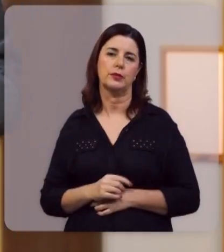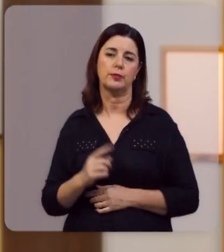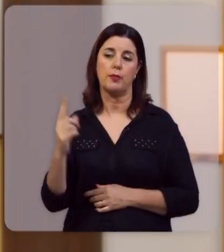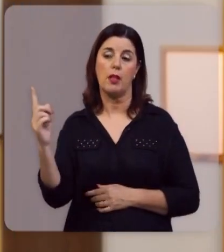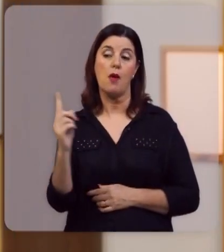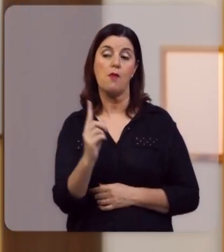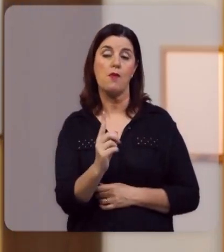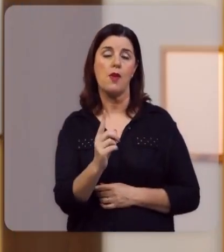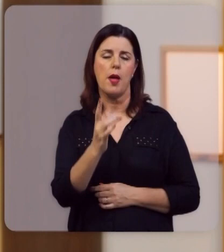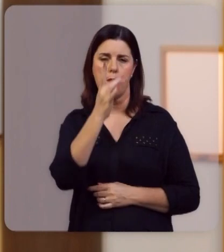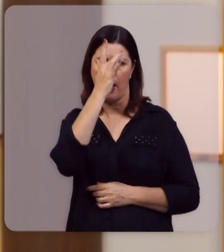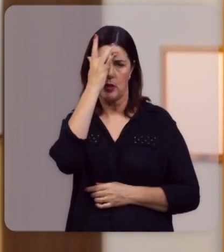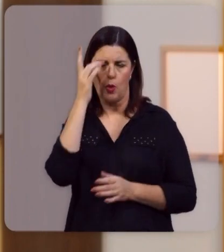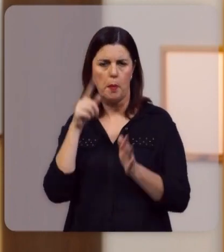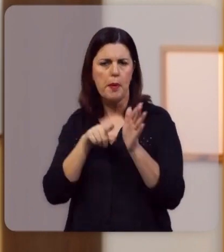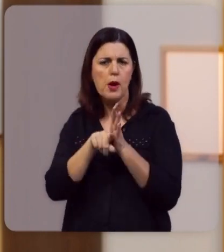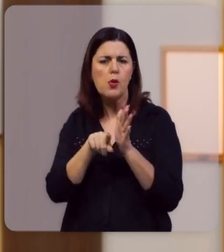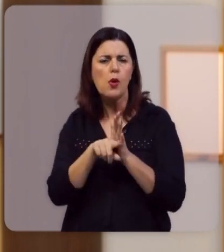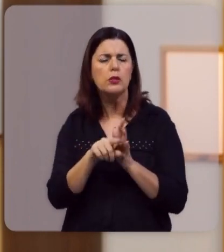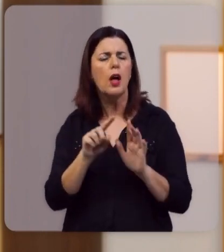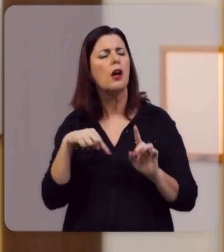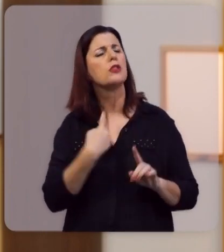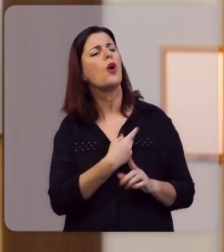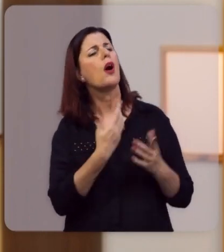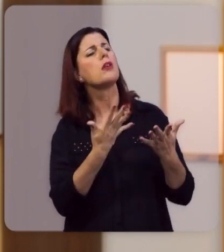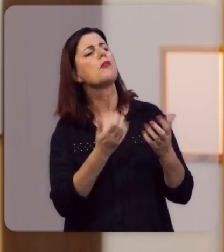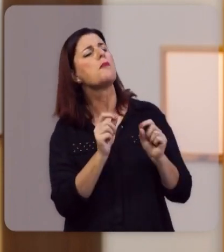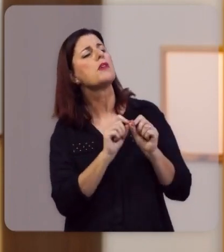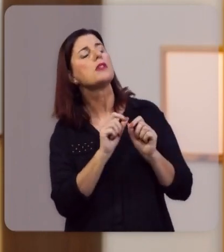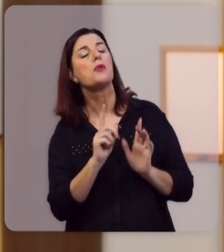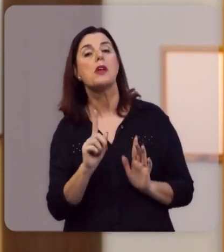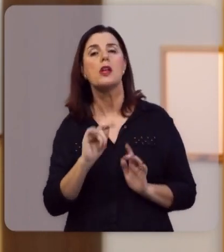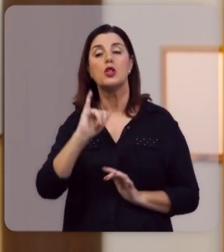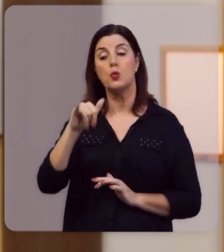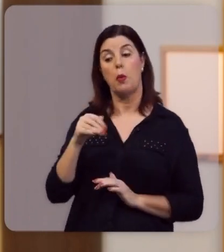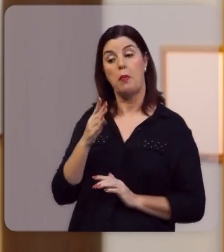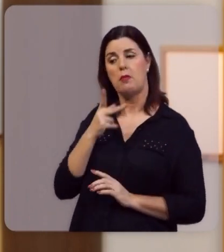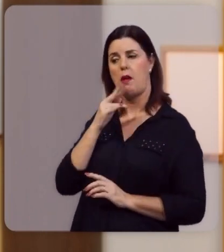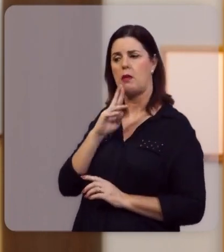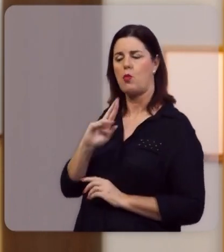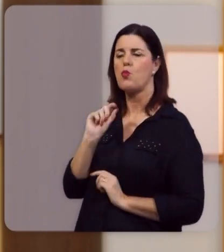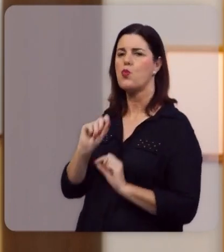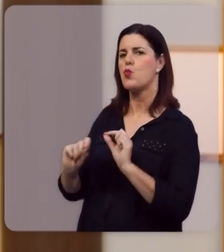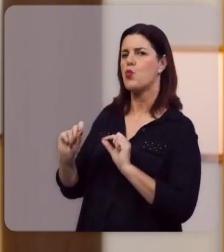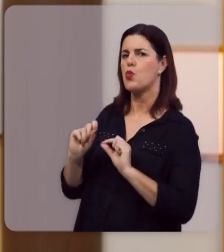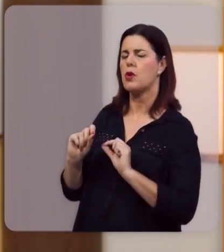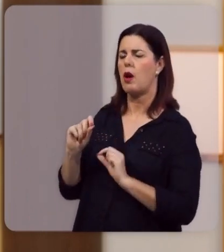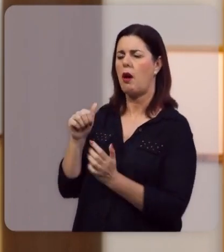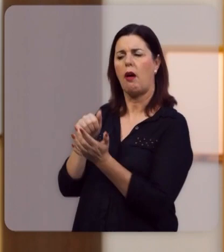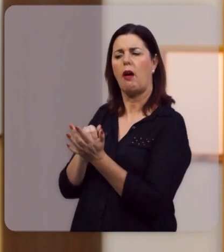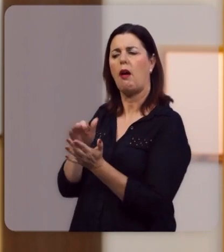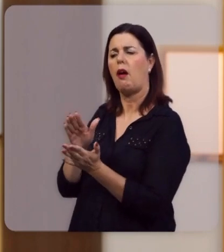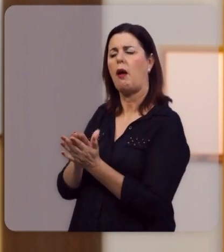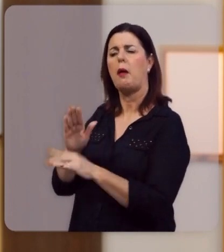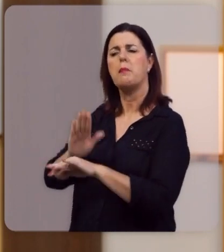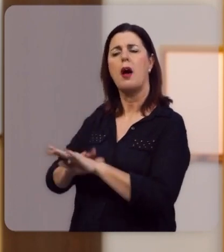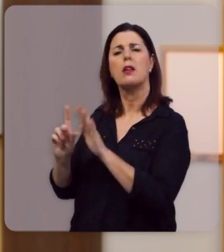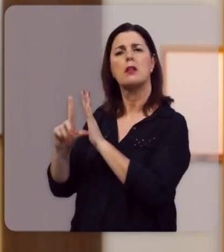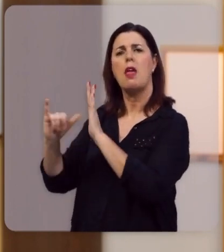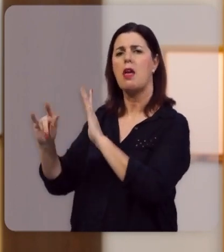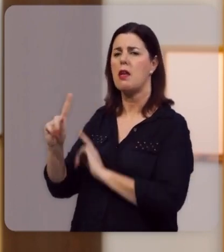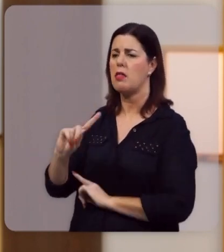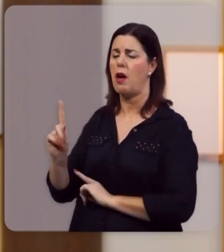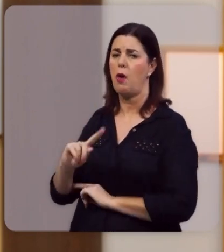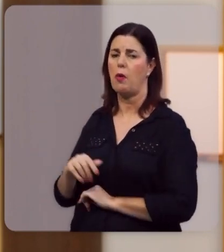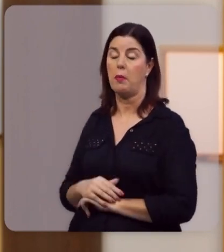Então vieram os publicanos e perguntaram: e nós, o que vamos fazer? João Batista respondeu assim: não cobreis mais do que o